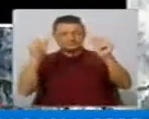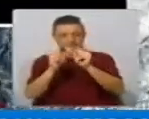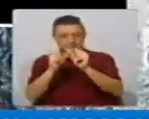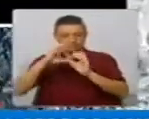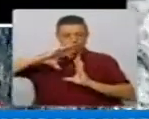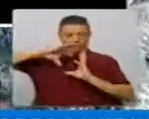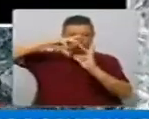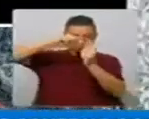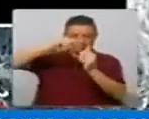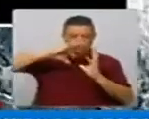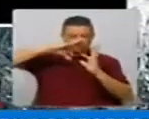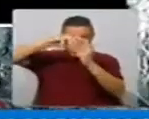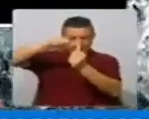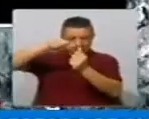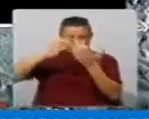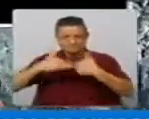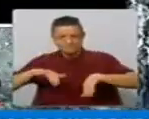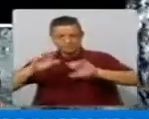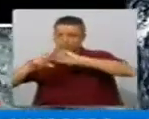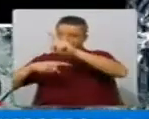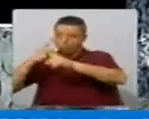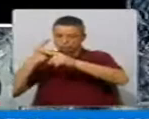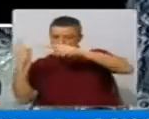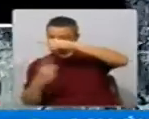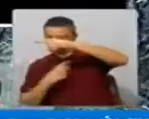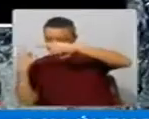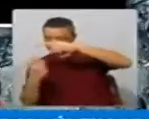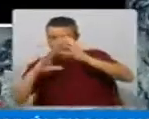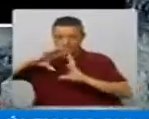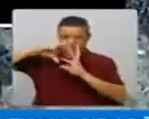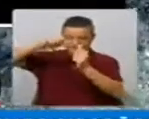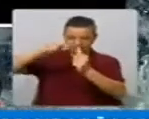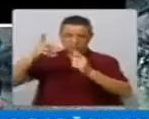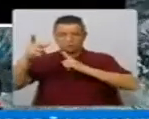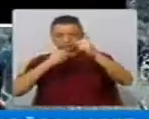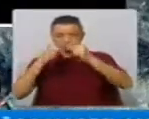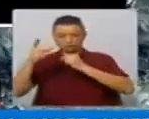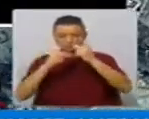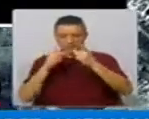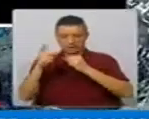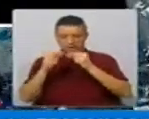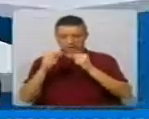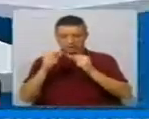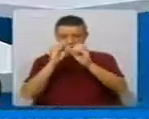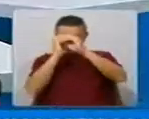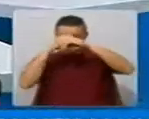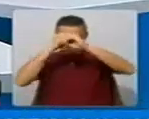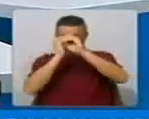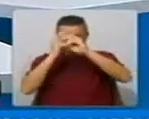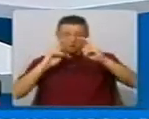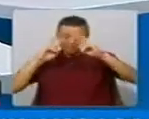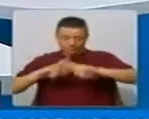planetários, portanto, esta luz à volta de outros planetas e à volta de outras estrelas. E, portanto, este telescópio investigou cerca